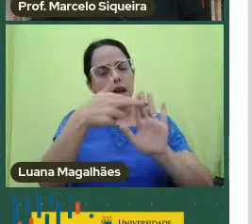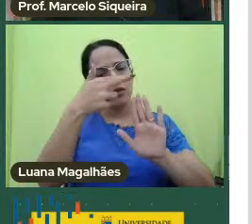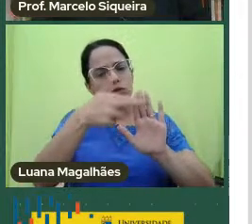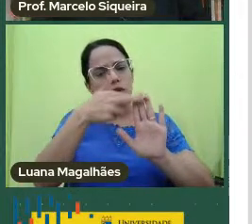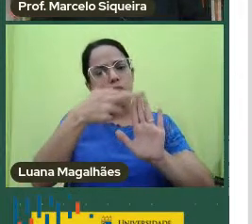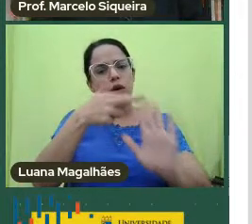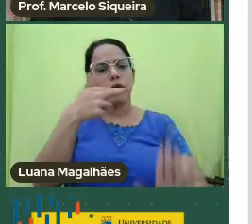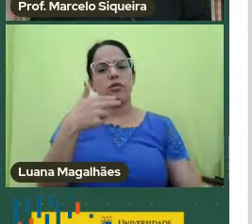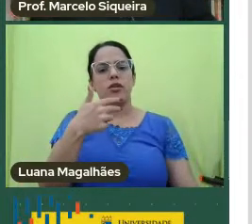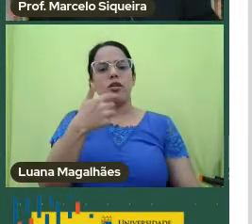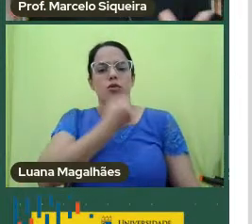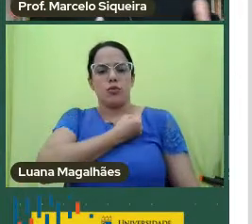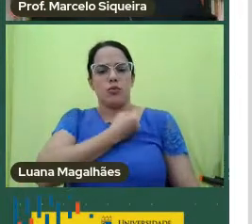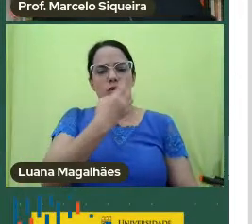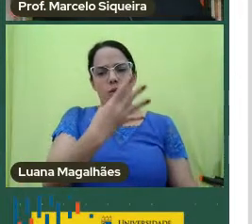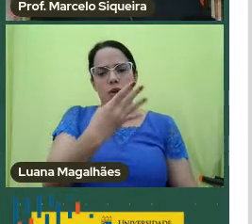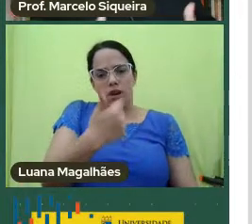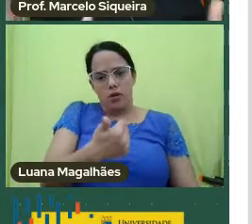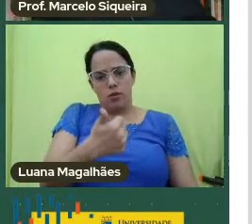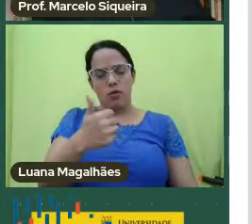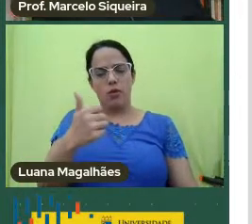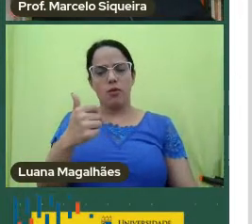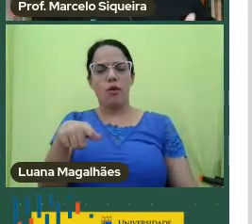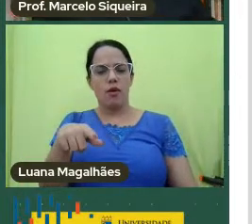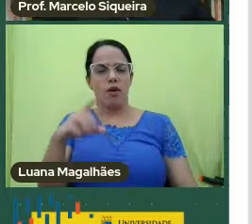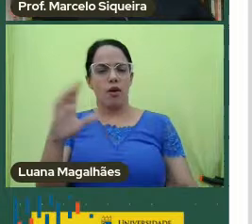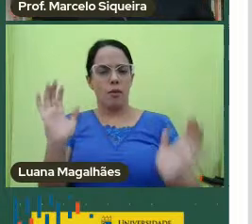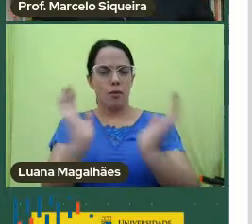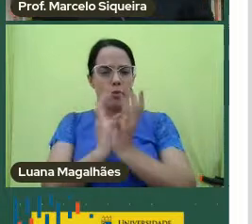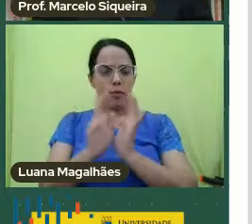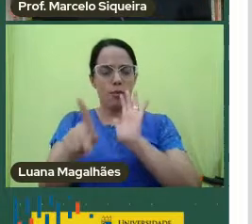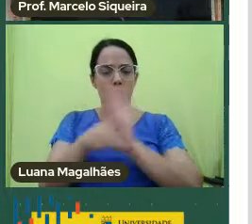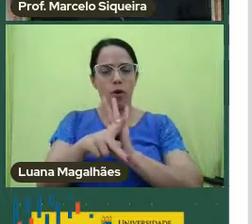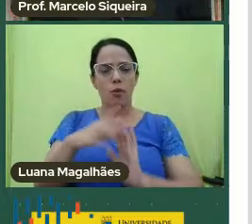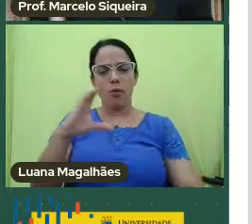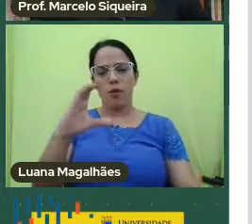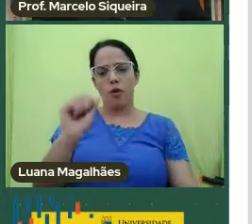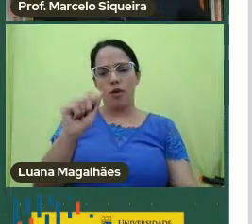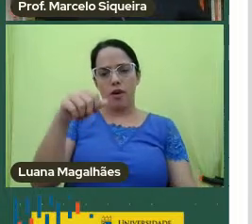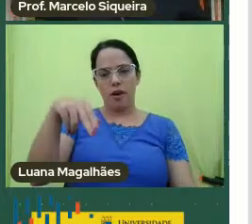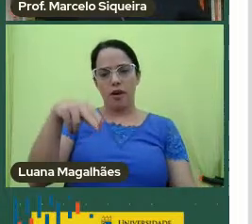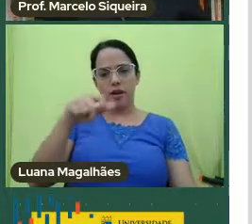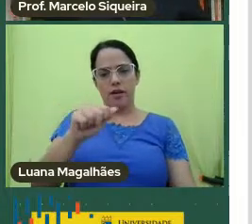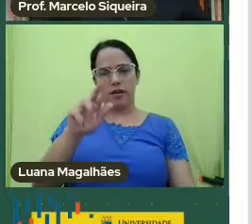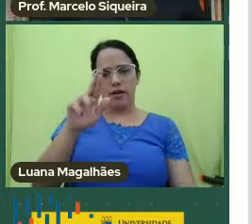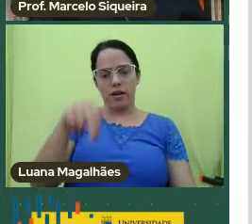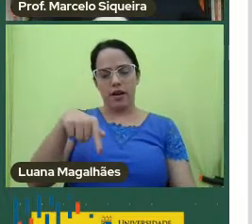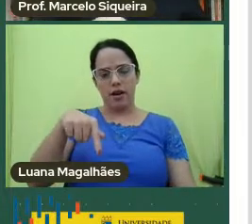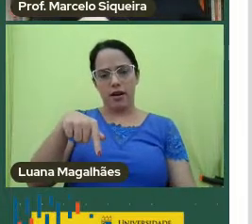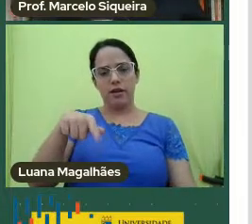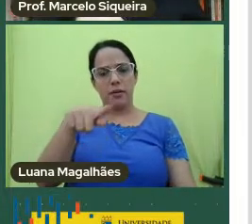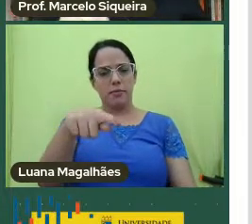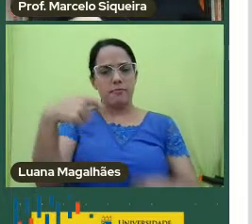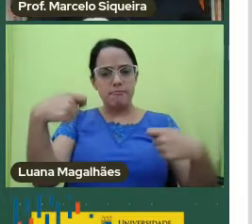41 do CONARQ, que prevê que todo documento audiovisual, iconográfico, sonoro e musical,